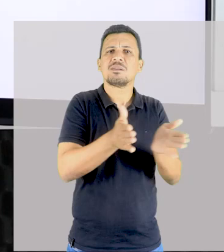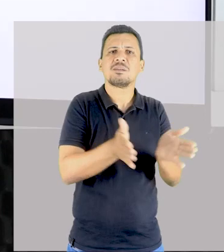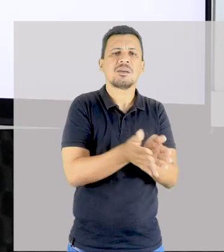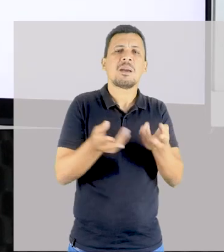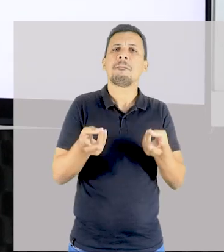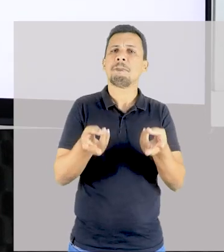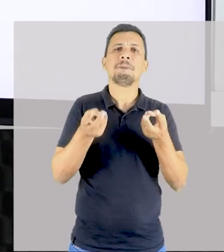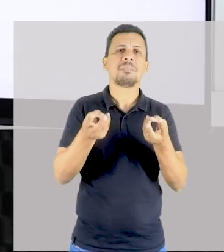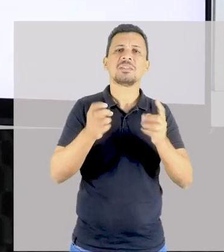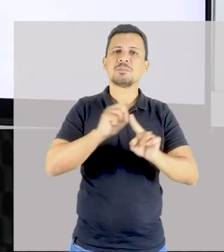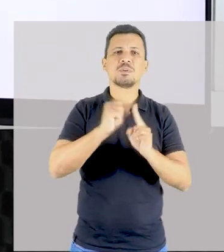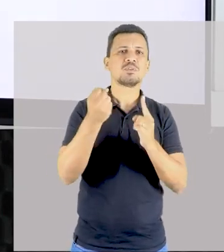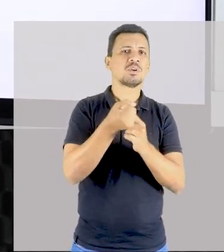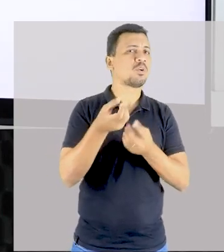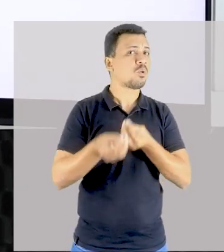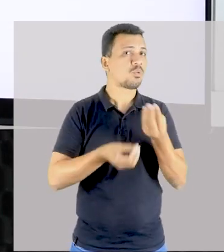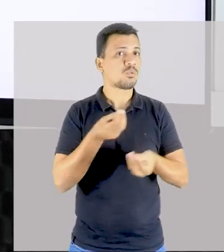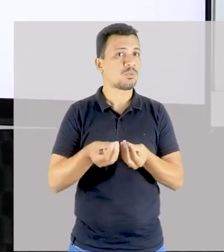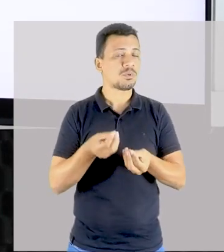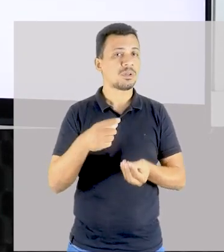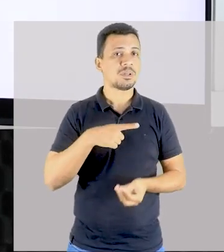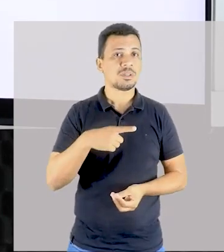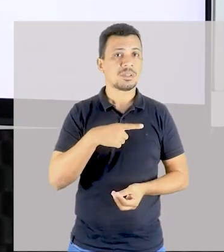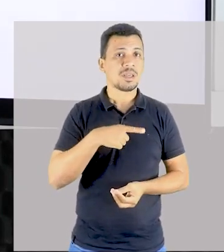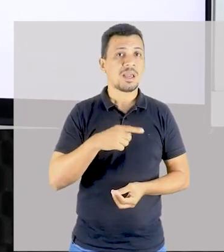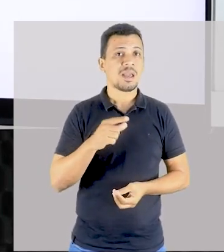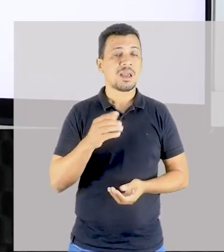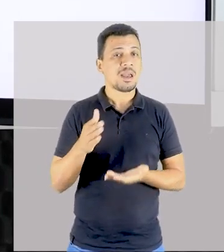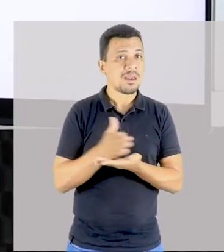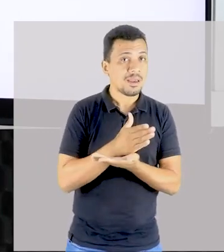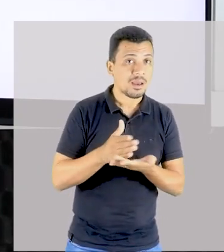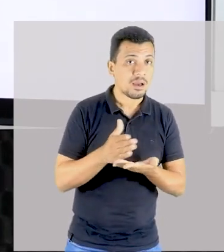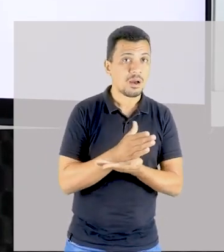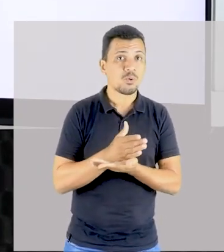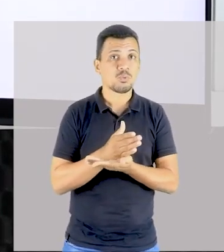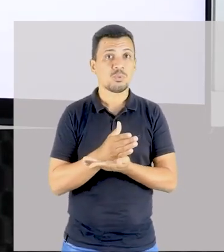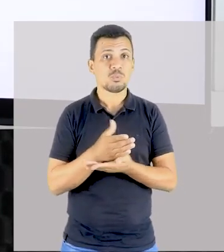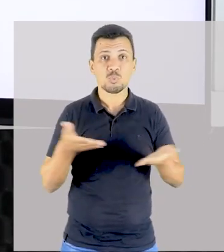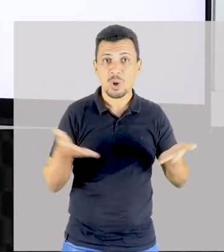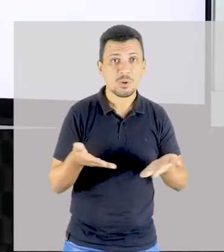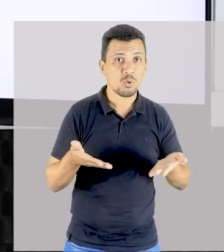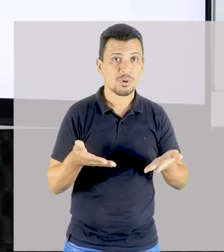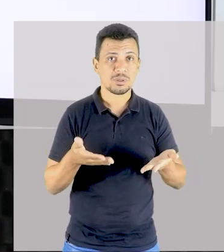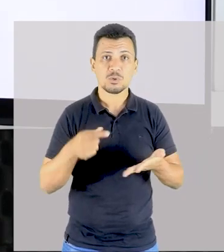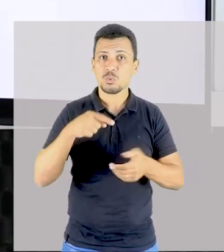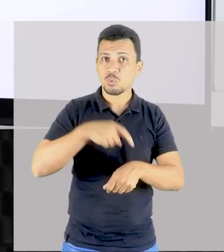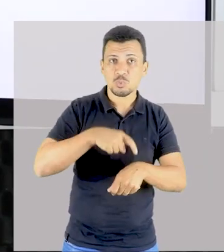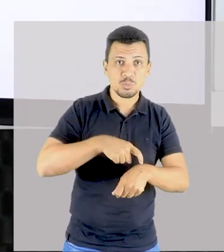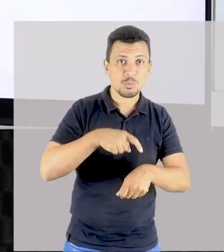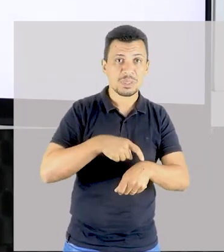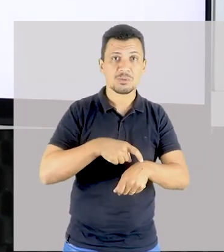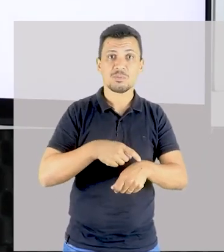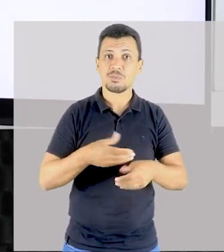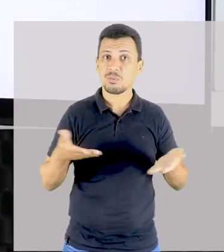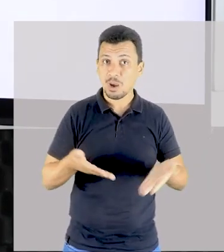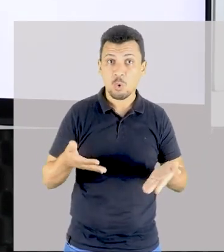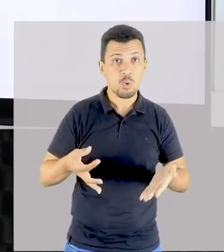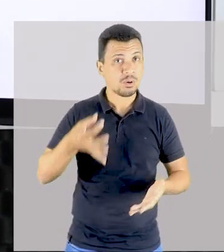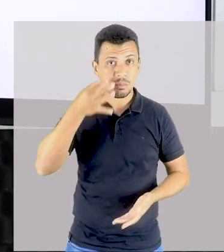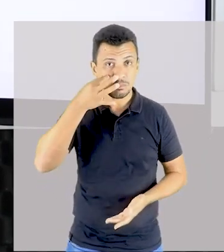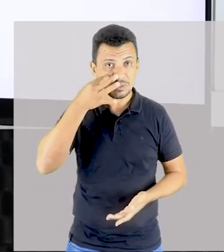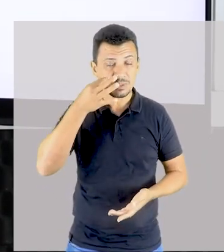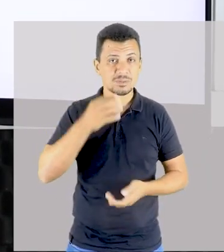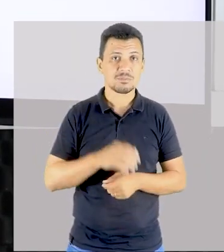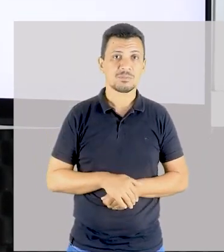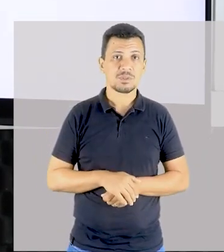sociologicamente como uma conduta mais imediatista mais do agora do momento presente